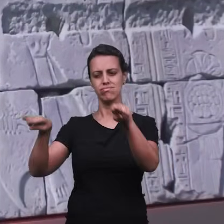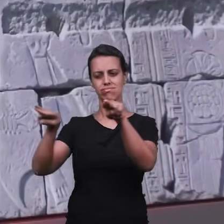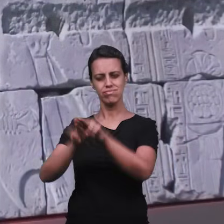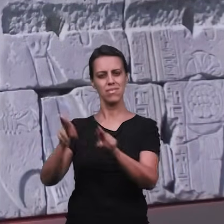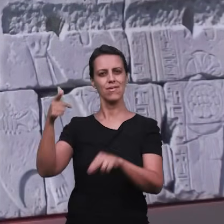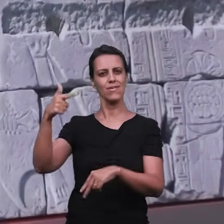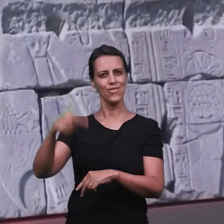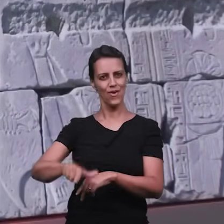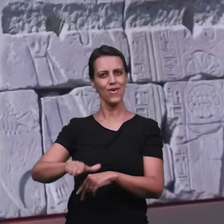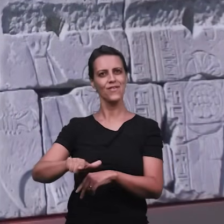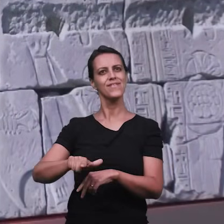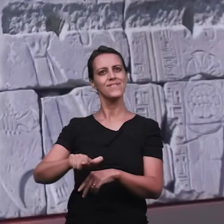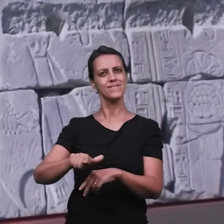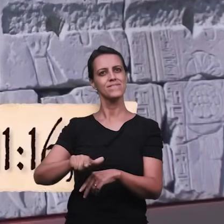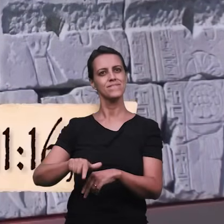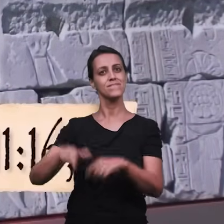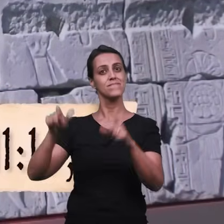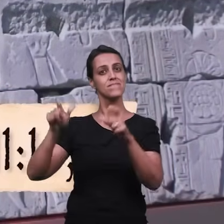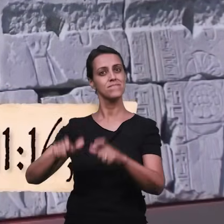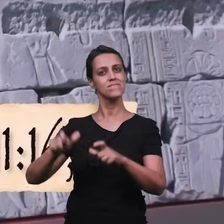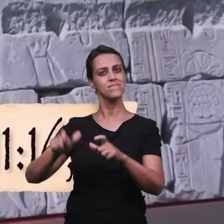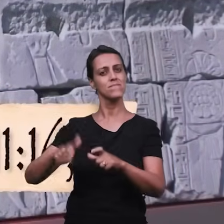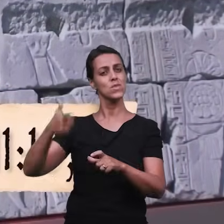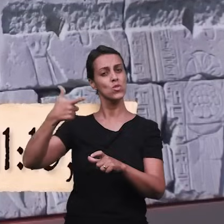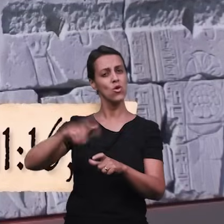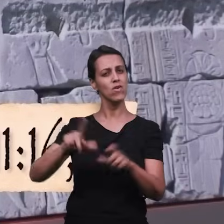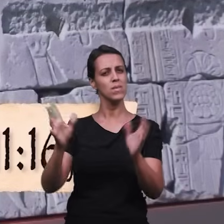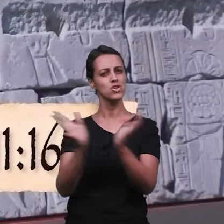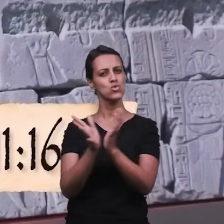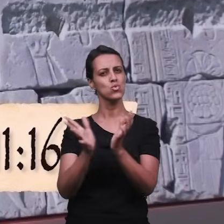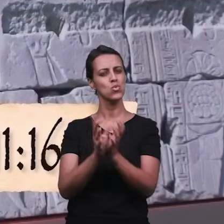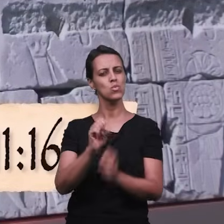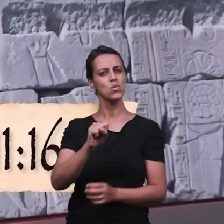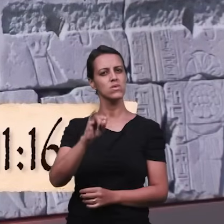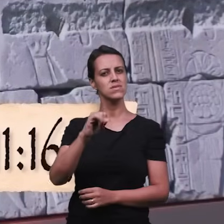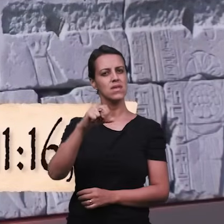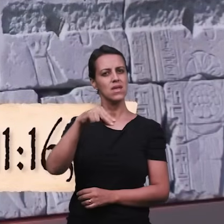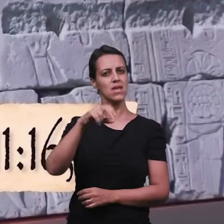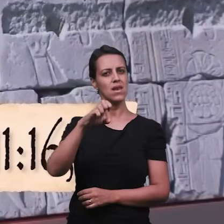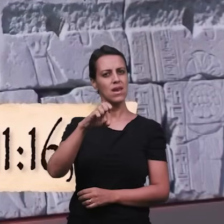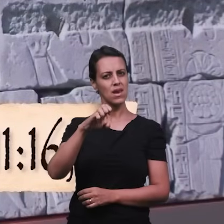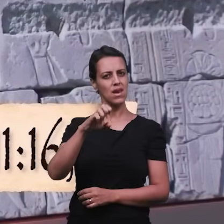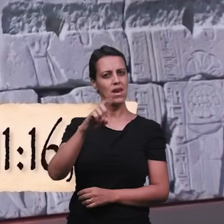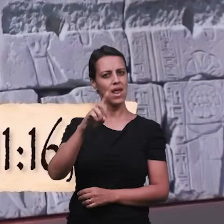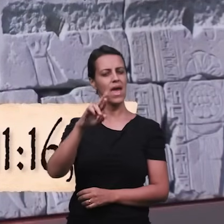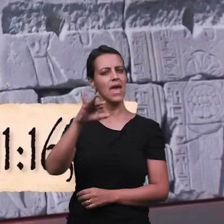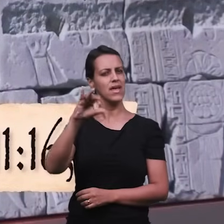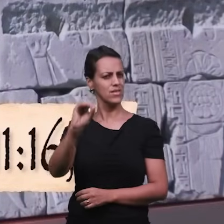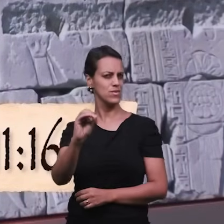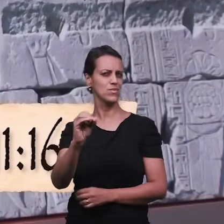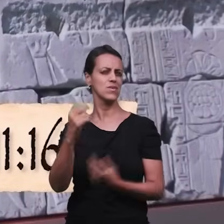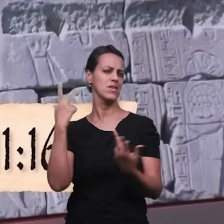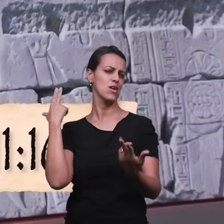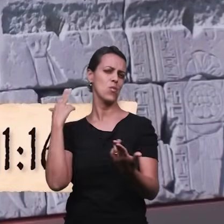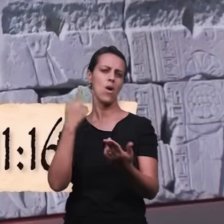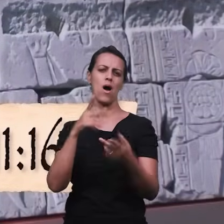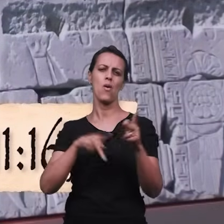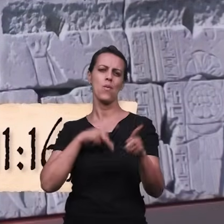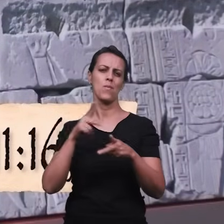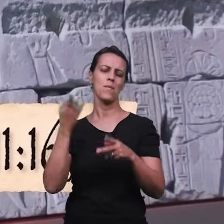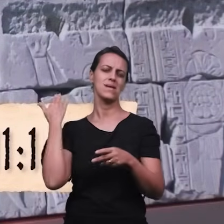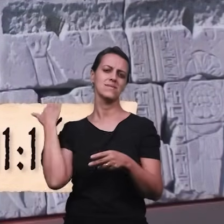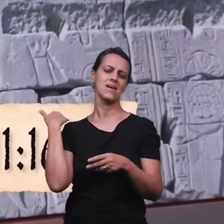foi formado o Sinédrio, novamente, pegando lá de Moisés, daqueles 70 anciões que Moisés